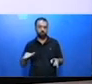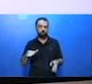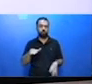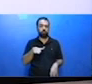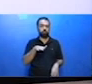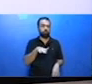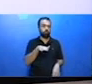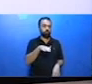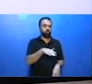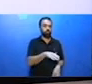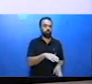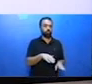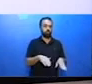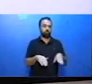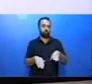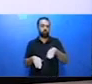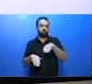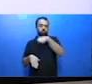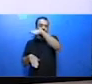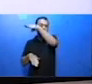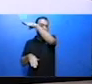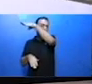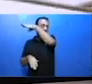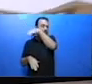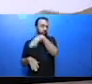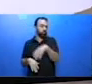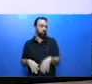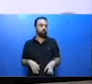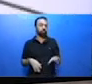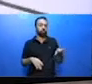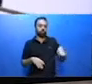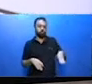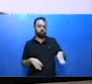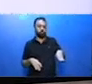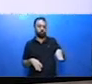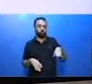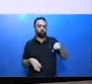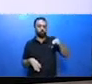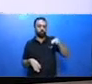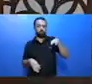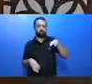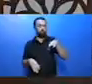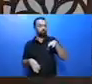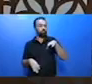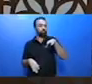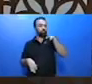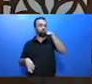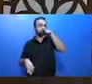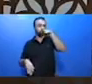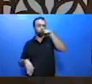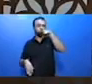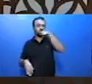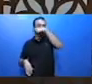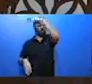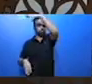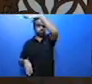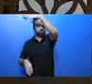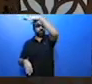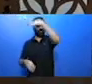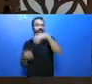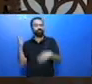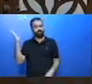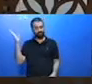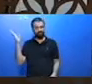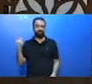o maior? Olha aqui, o Vitor, o Luiz, o Carlos e o